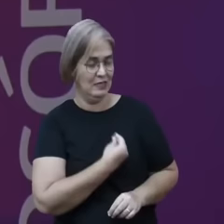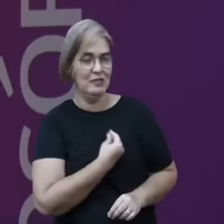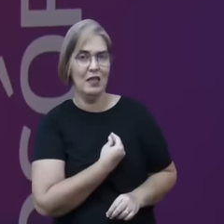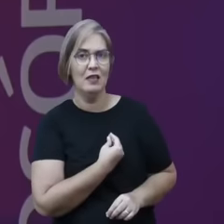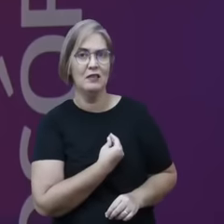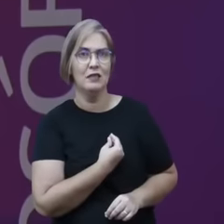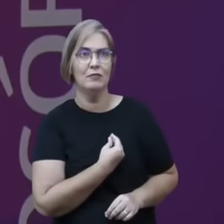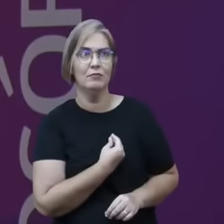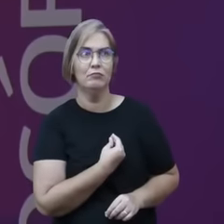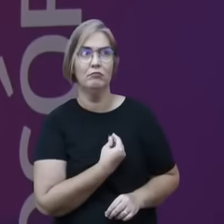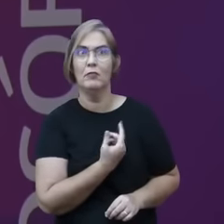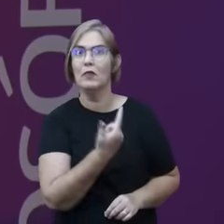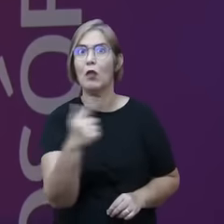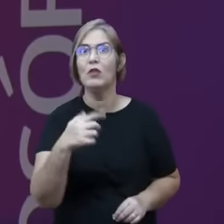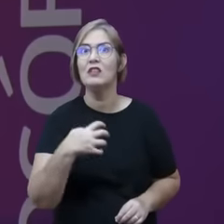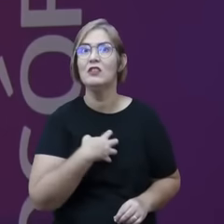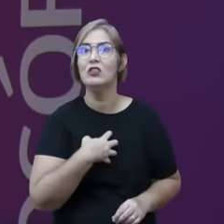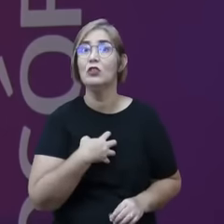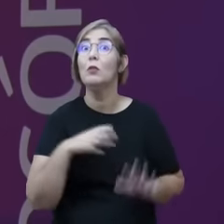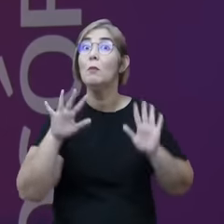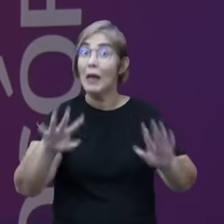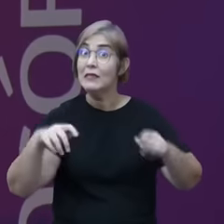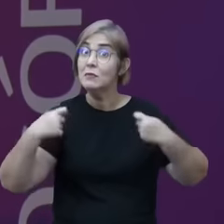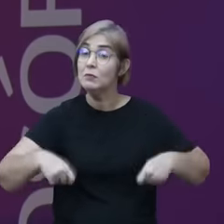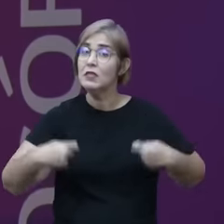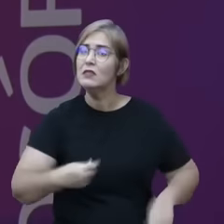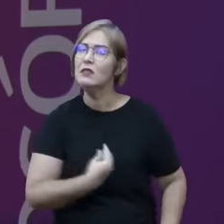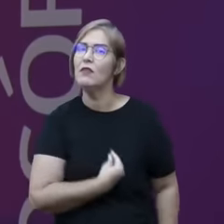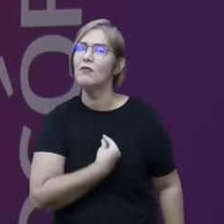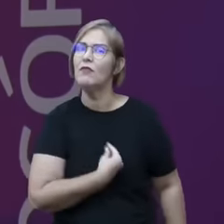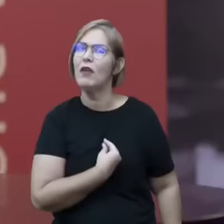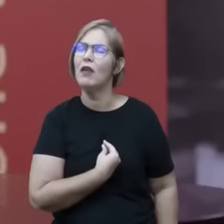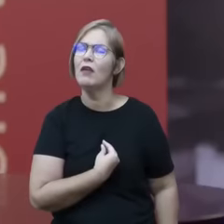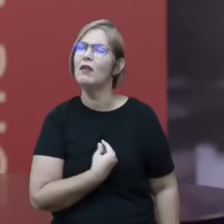ser vivida". E ele pergunta: "Por quê?"